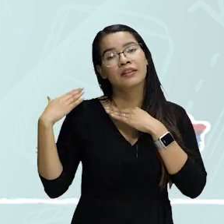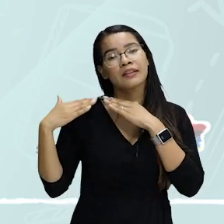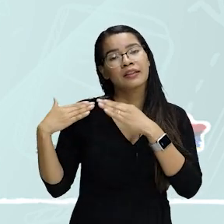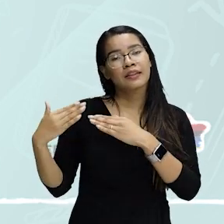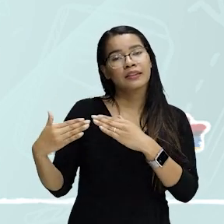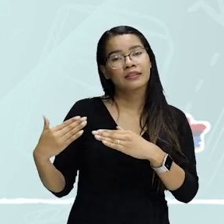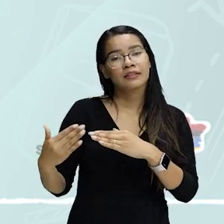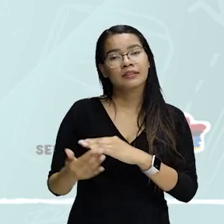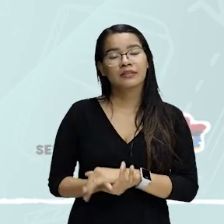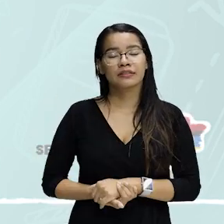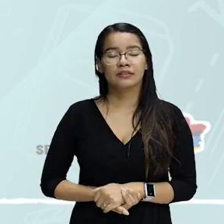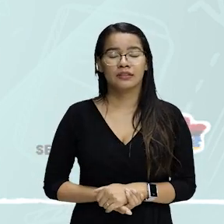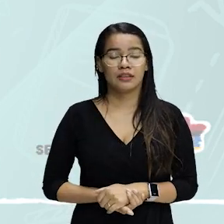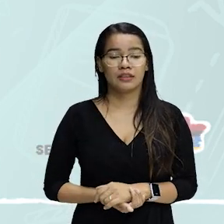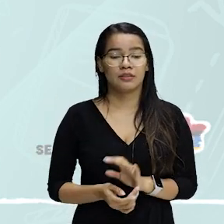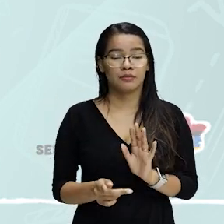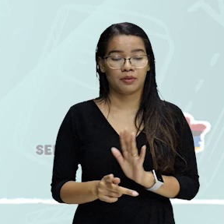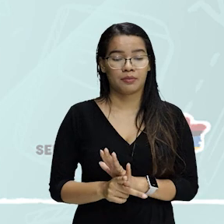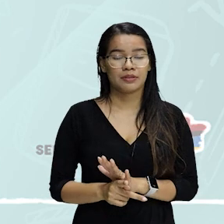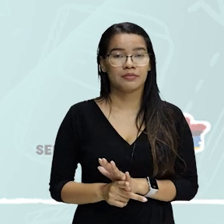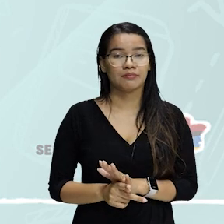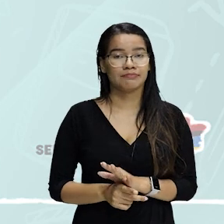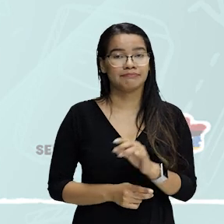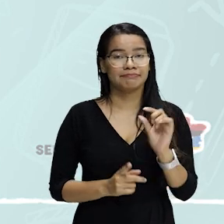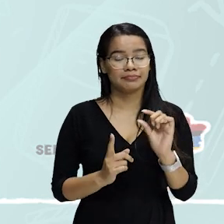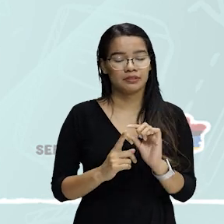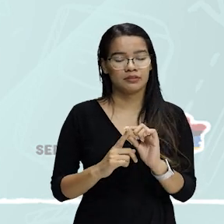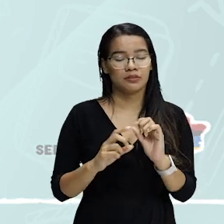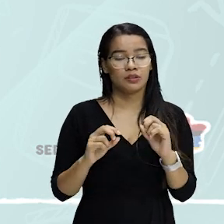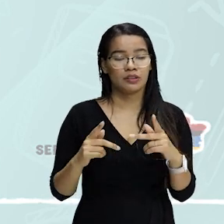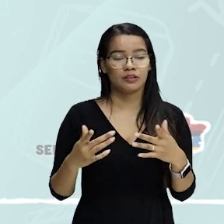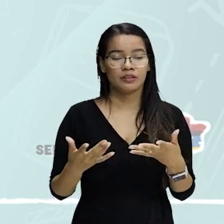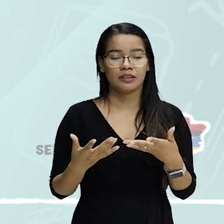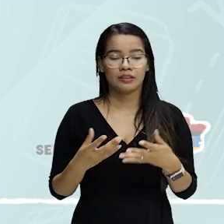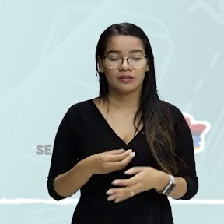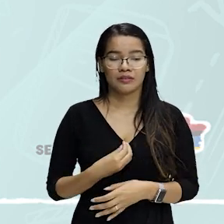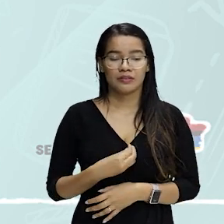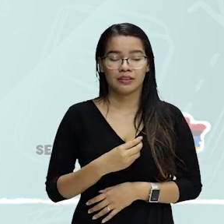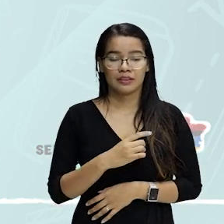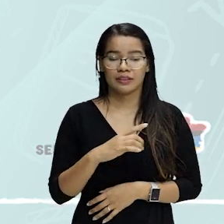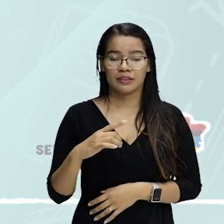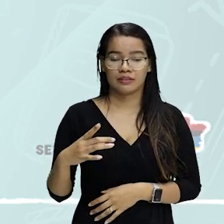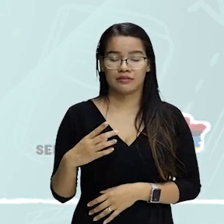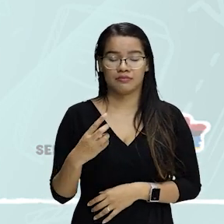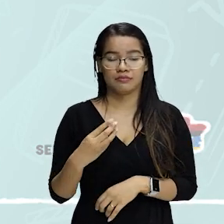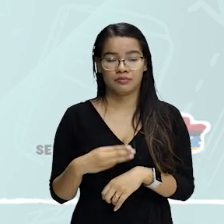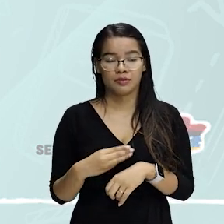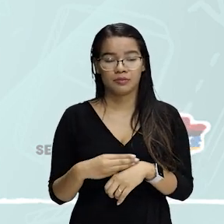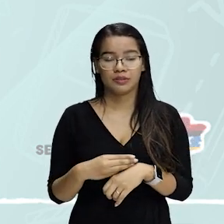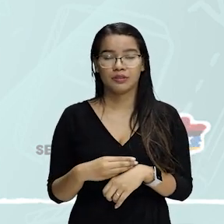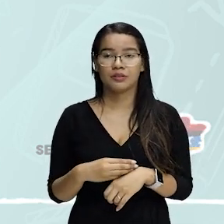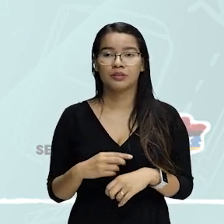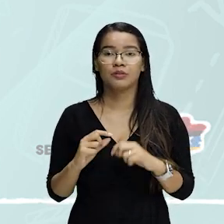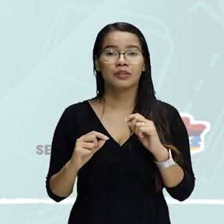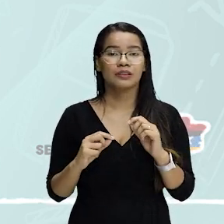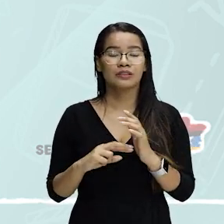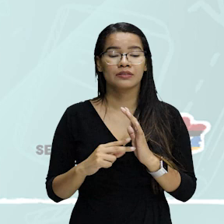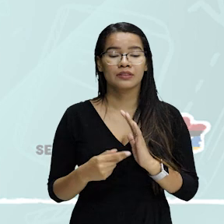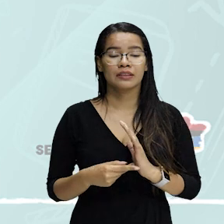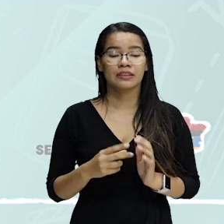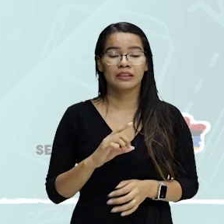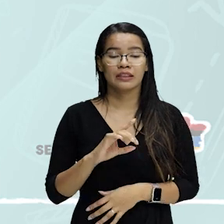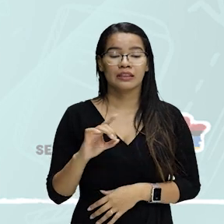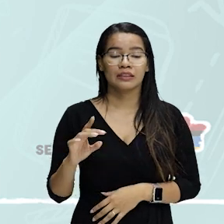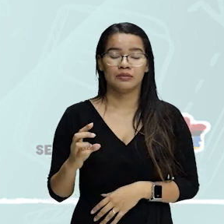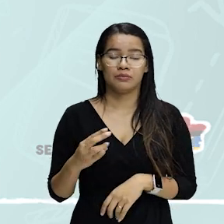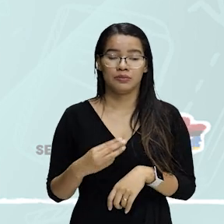carregando nas próprias palavras, certo? Quero vivê-lo em cada vão momento. Quer dizer, cada